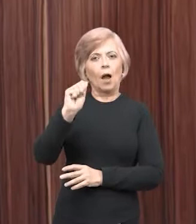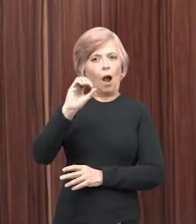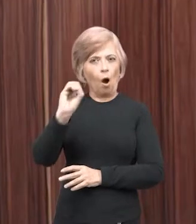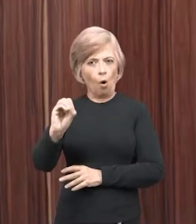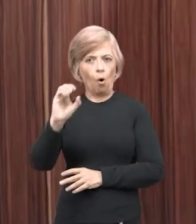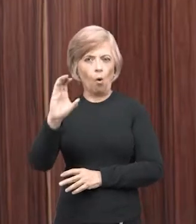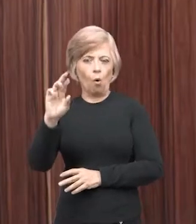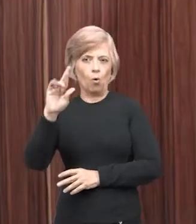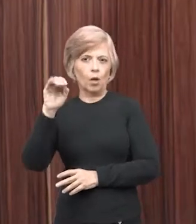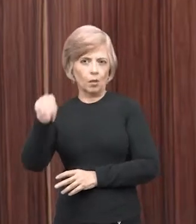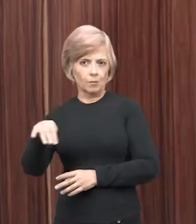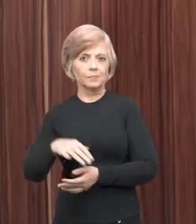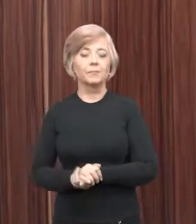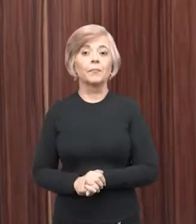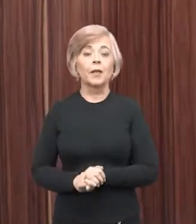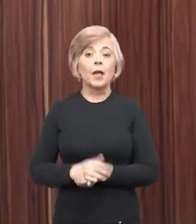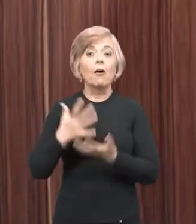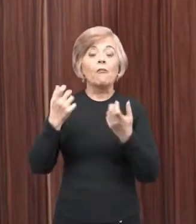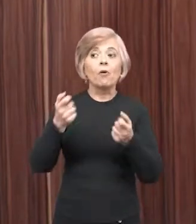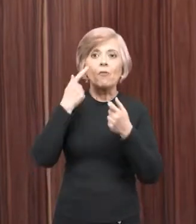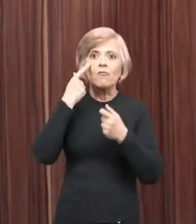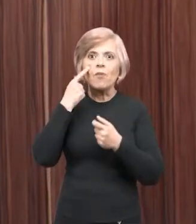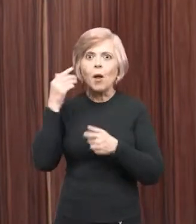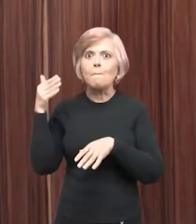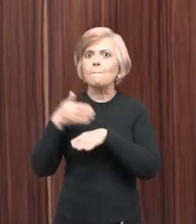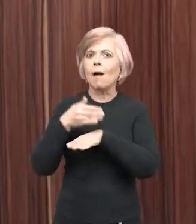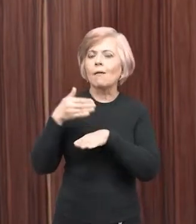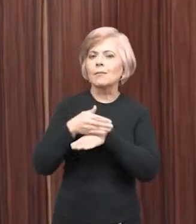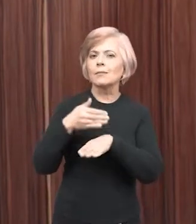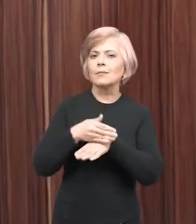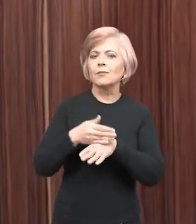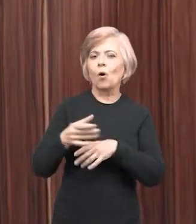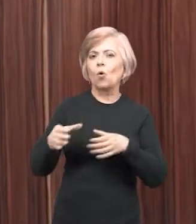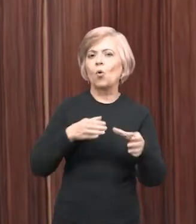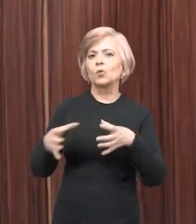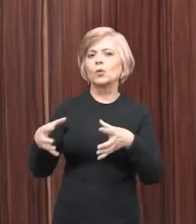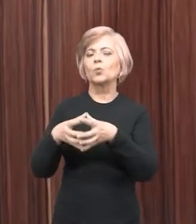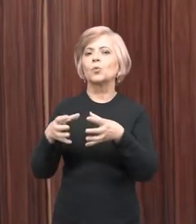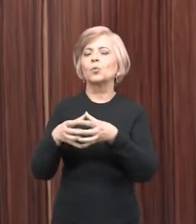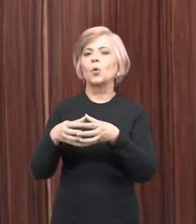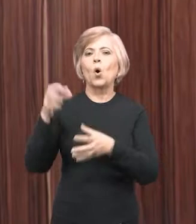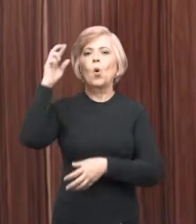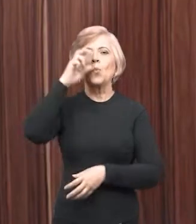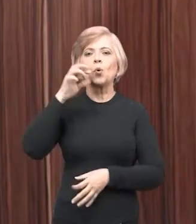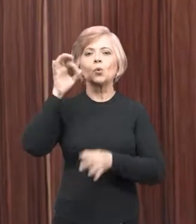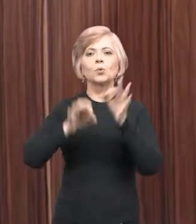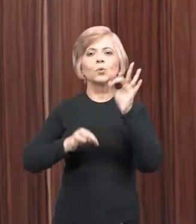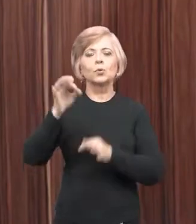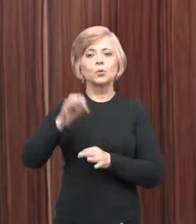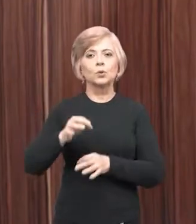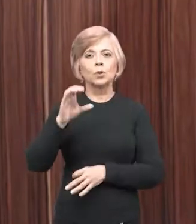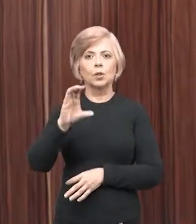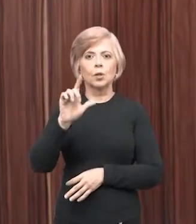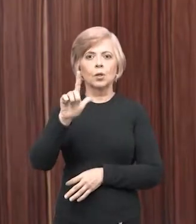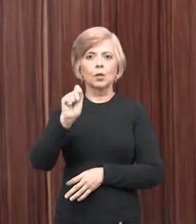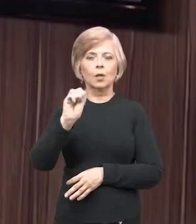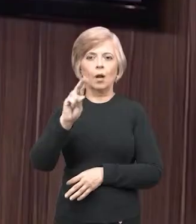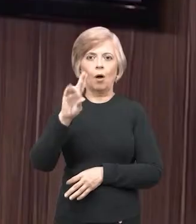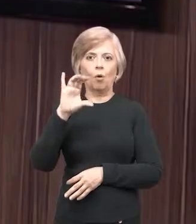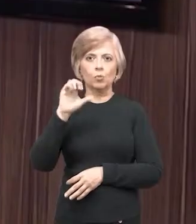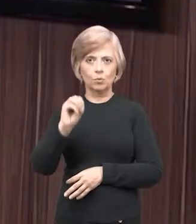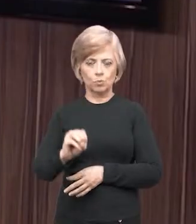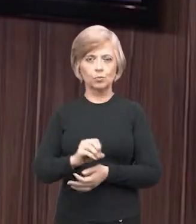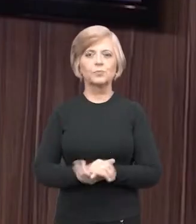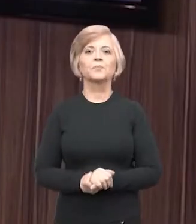MPRJ. Vamos contar com a participação do coordenador do grupo, o promotor de justiça, Cláudio Cardoso. Olá,